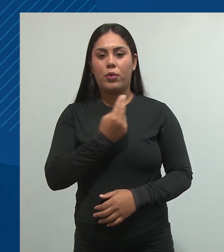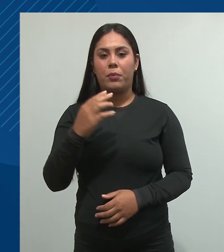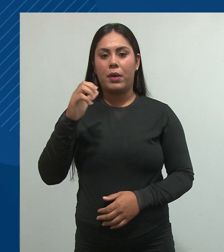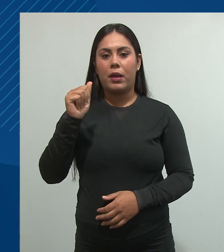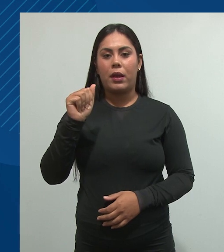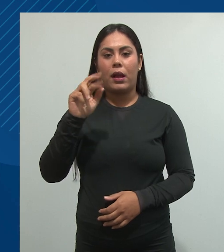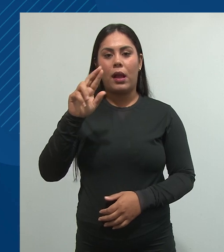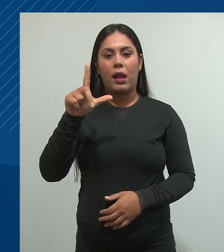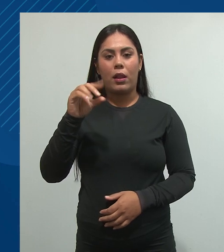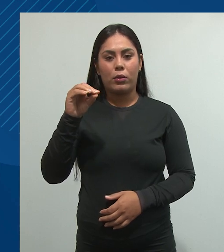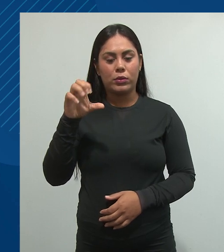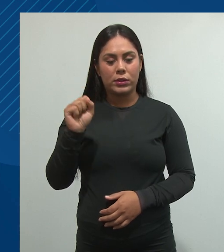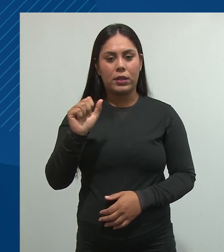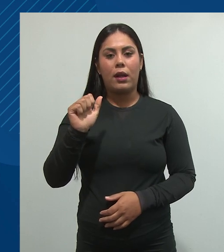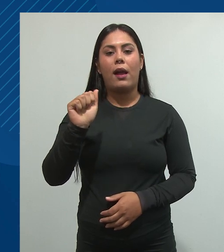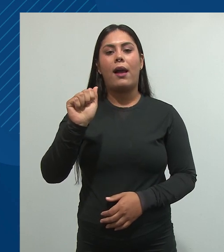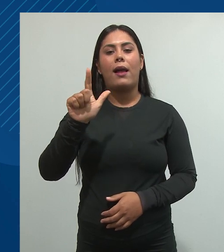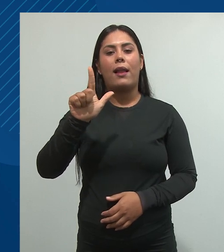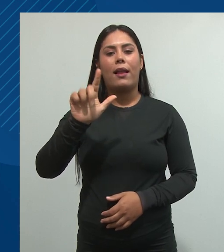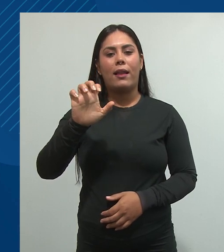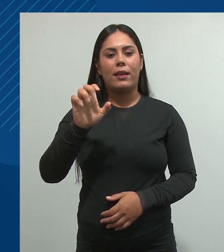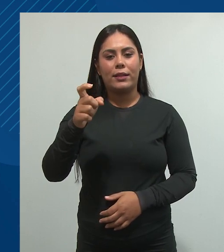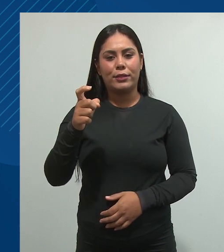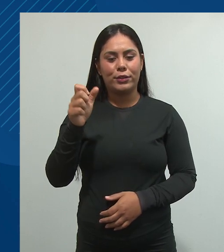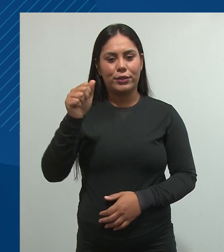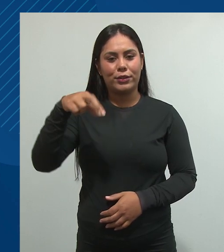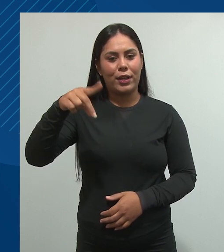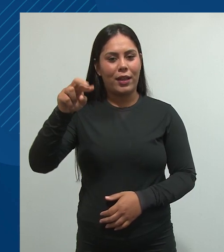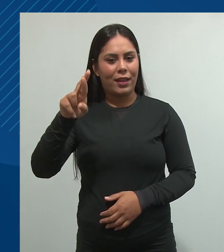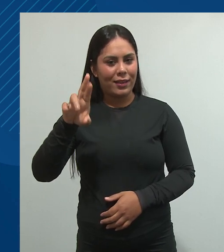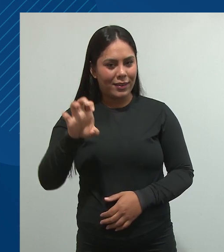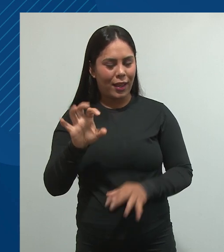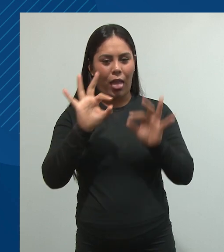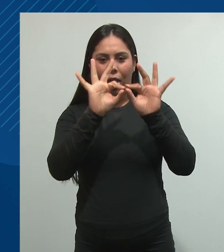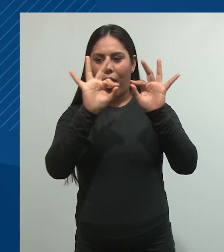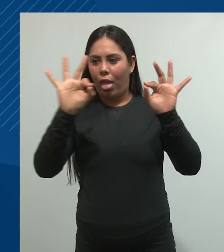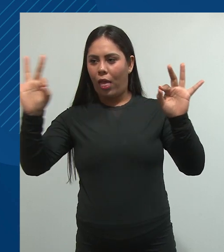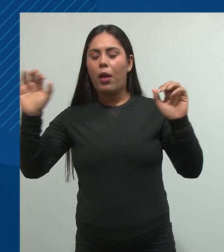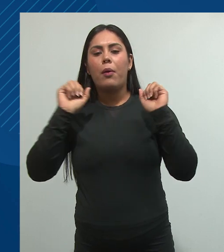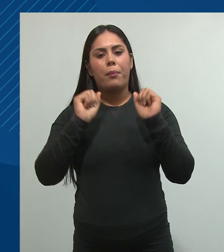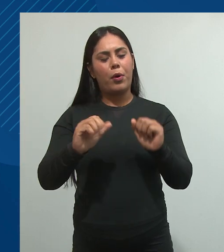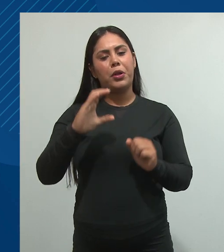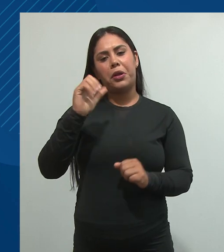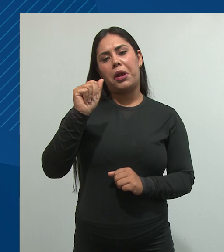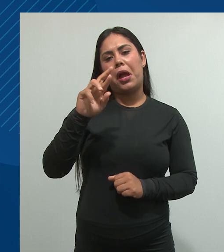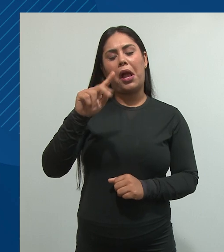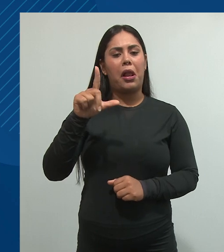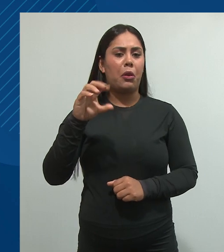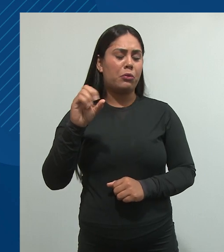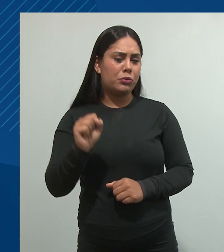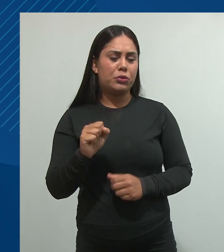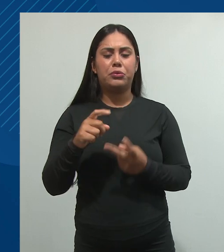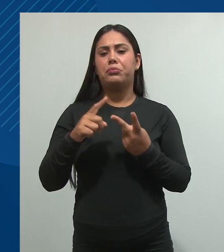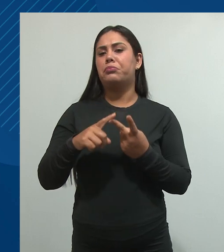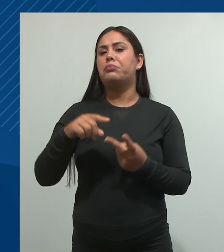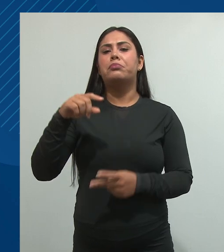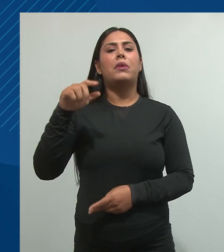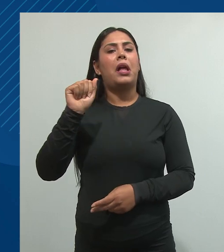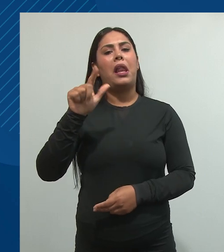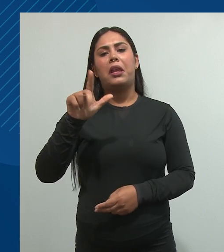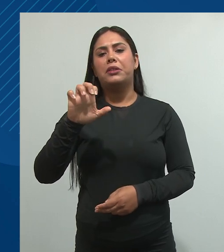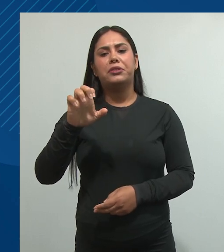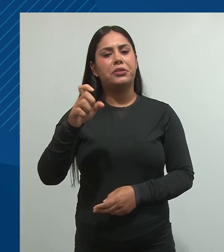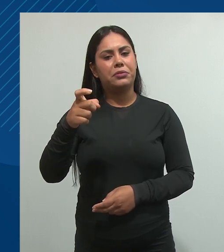Alexandre Barros Trubiliano, é um nome grande, né? Mas pode me chamar de Carlos, de Alexandre, ou de Trubiliano, ou de Barros, enfim,